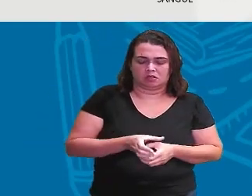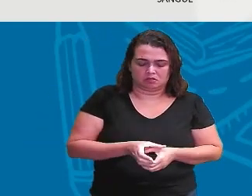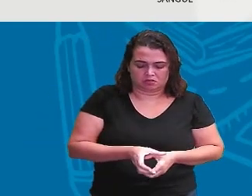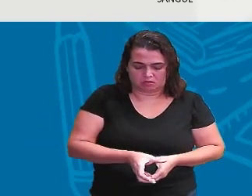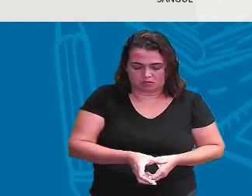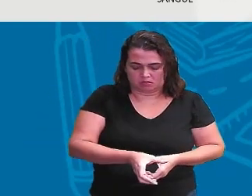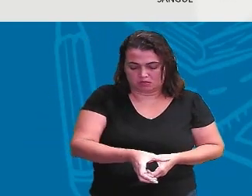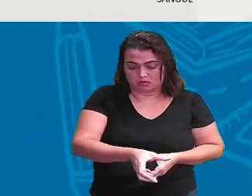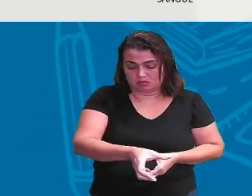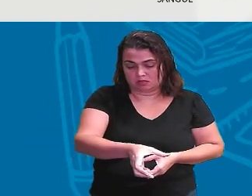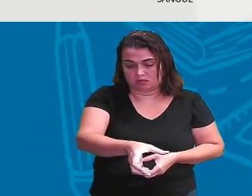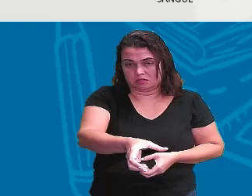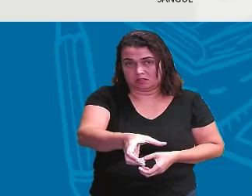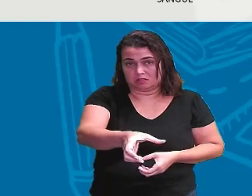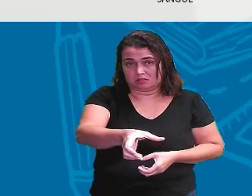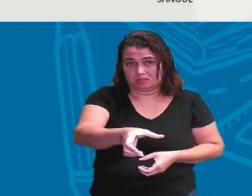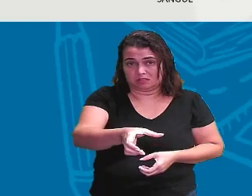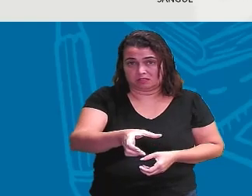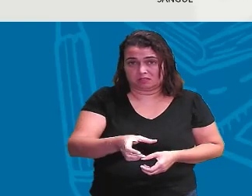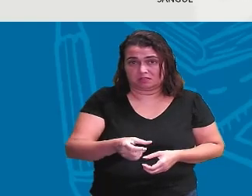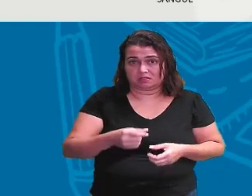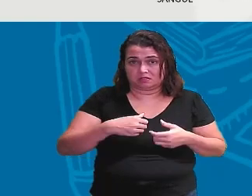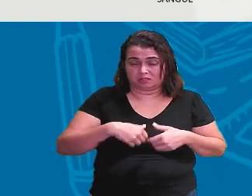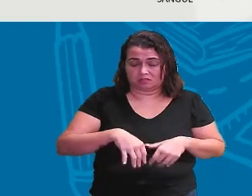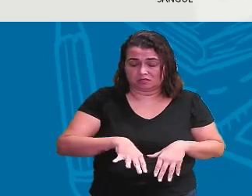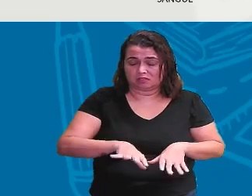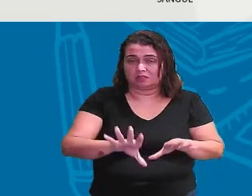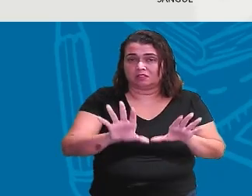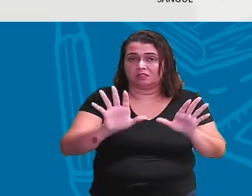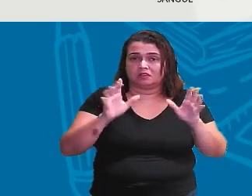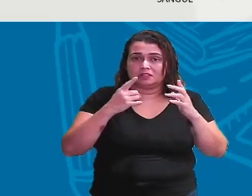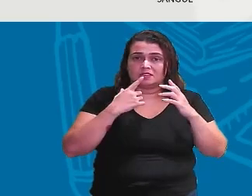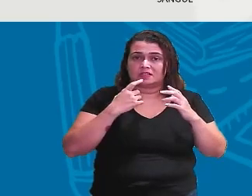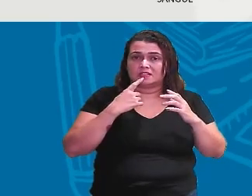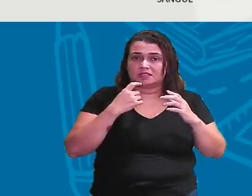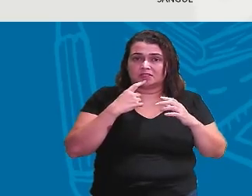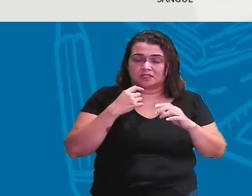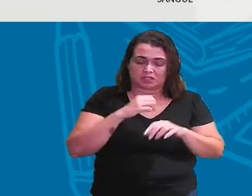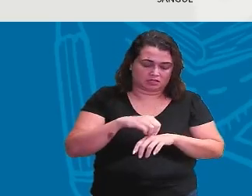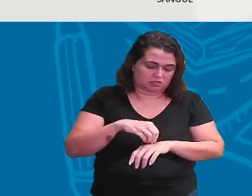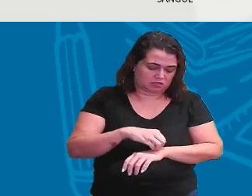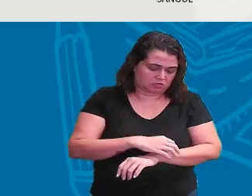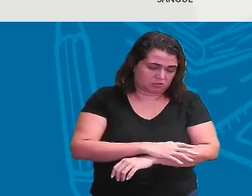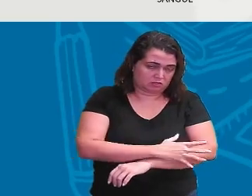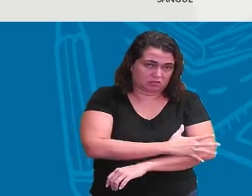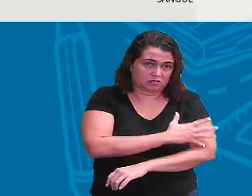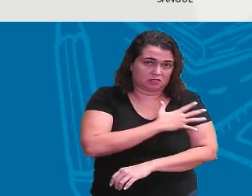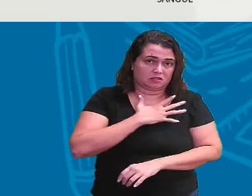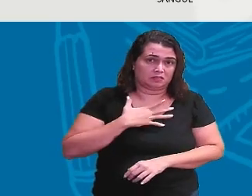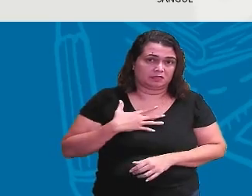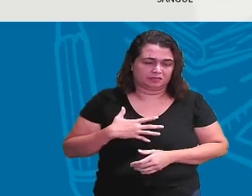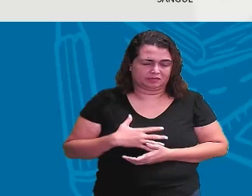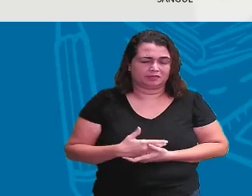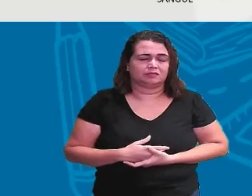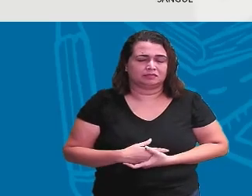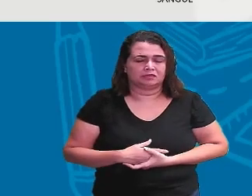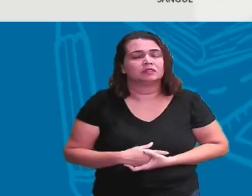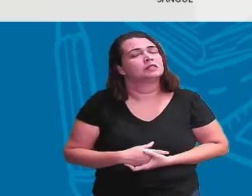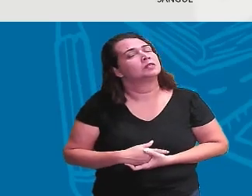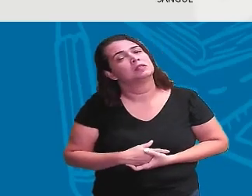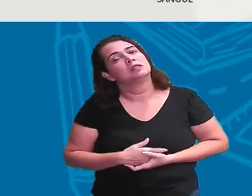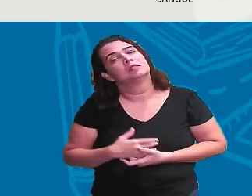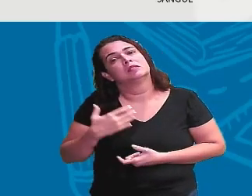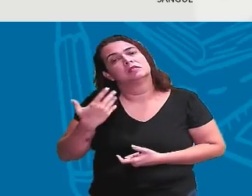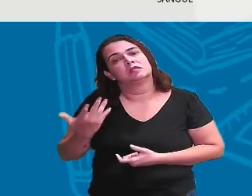as tubulações que vão levar ali o sangue para todo o nosso corpo, tá certo? E esses vasos, como eu tinha dito